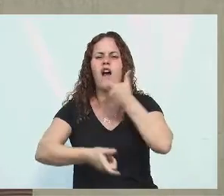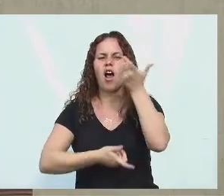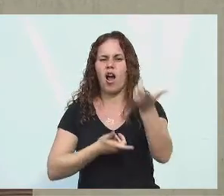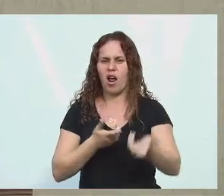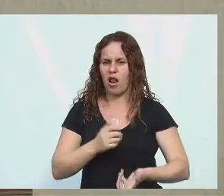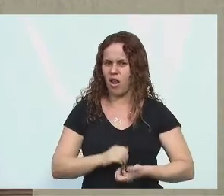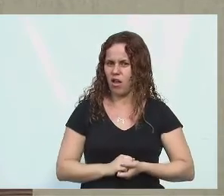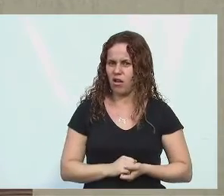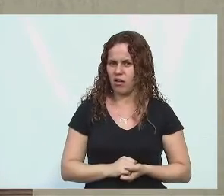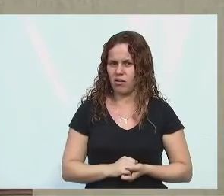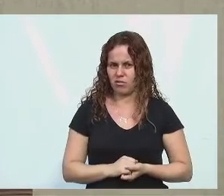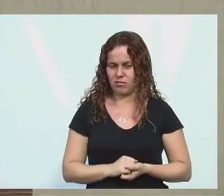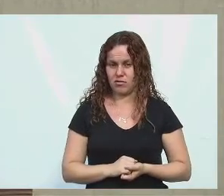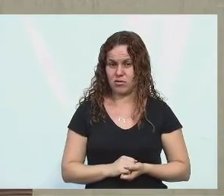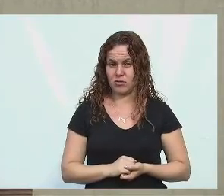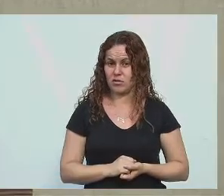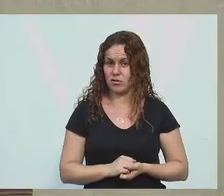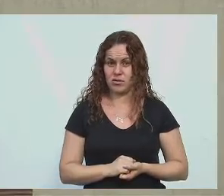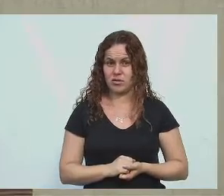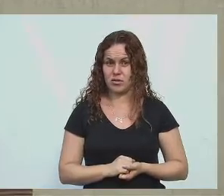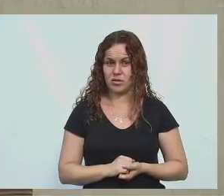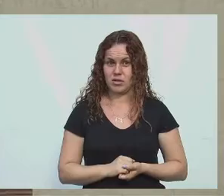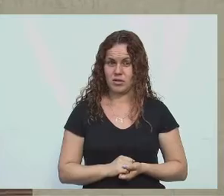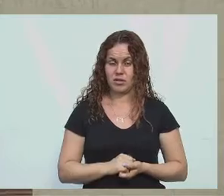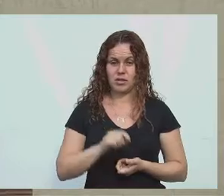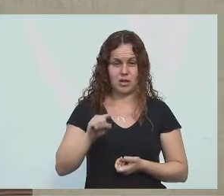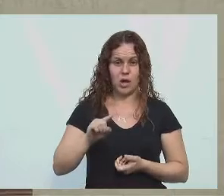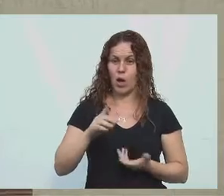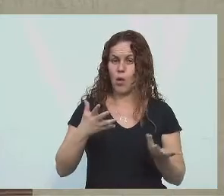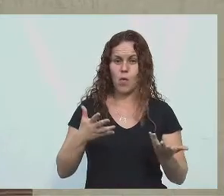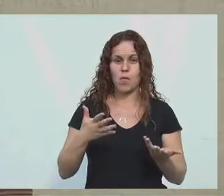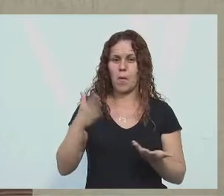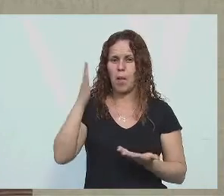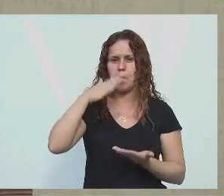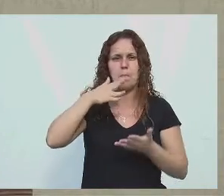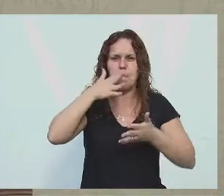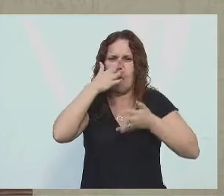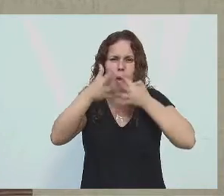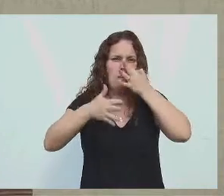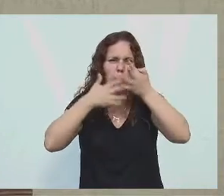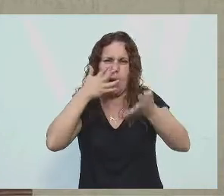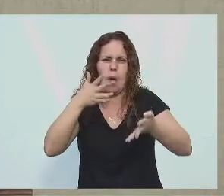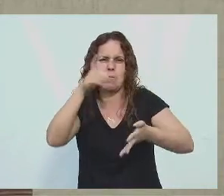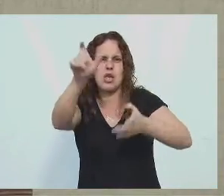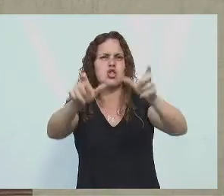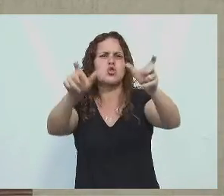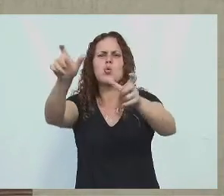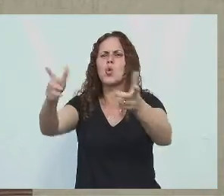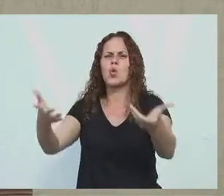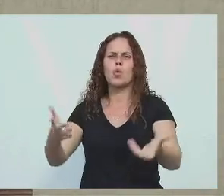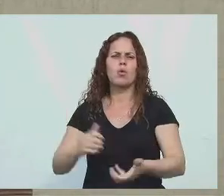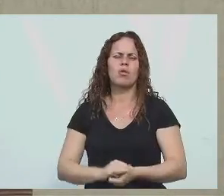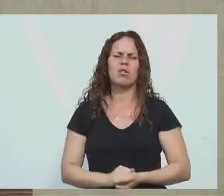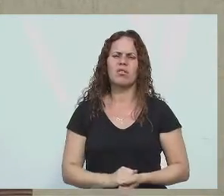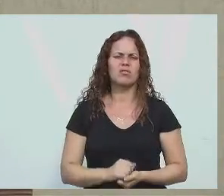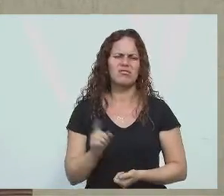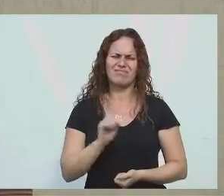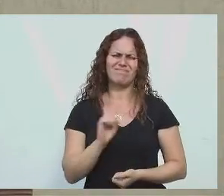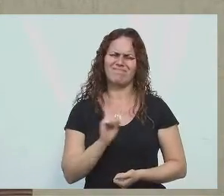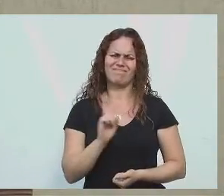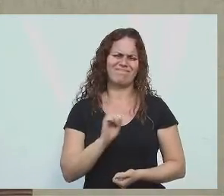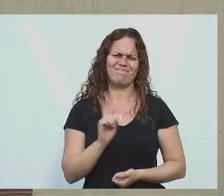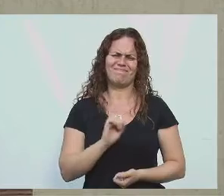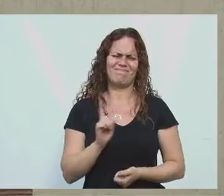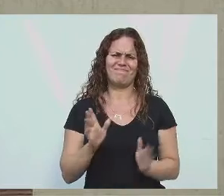bonita. Não denegrindo a imagem de outros. Conforme foi dito aqui, teve compra de votos, teve